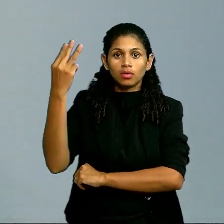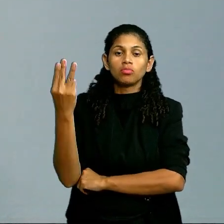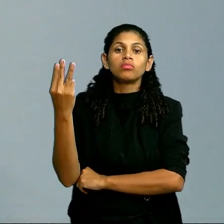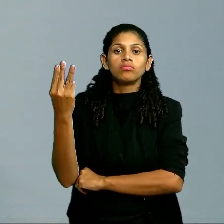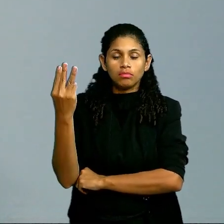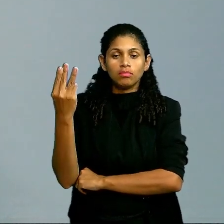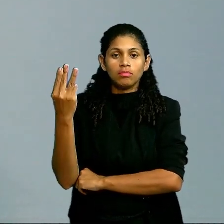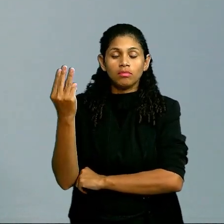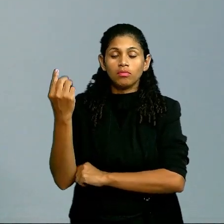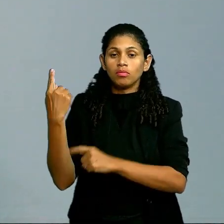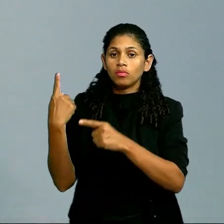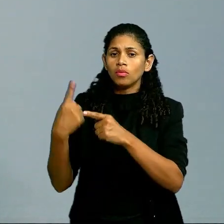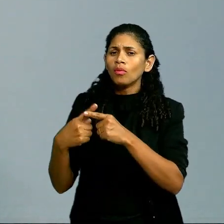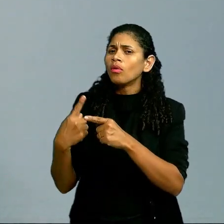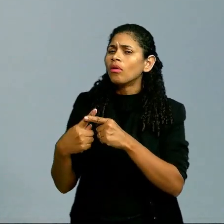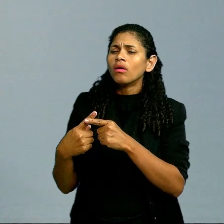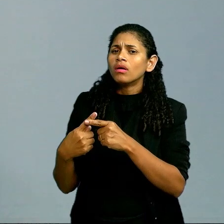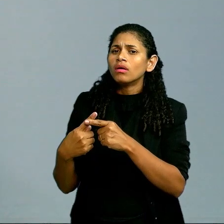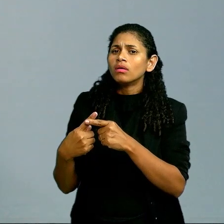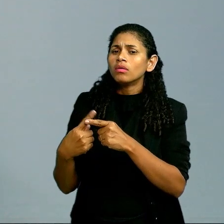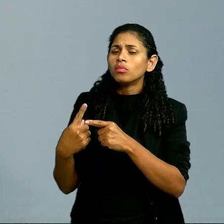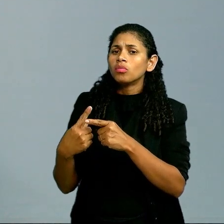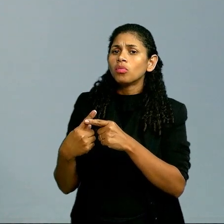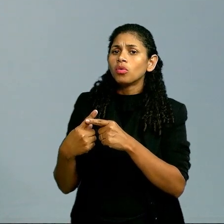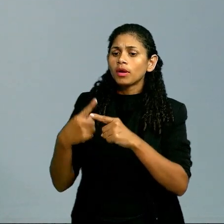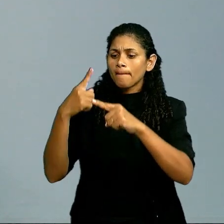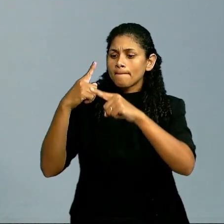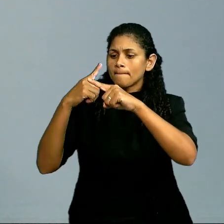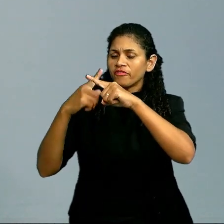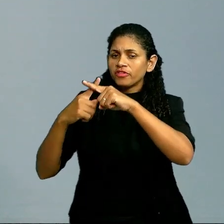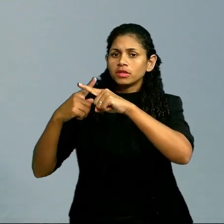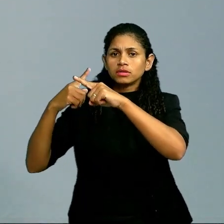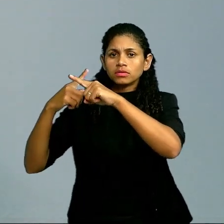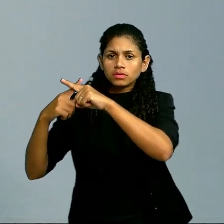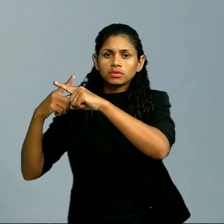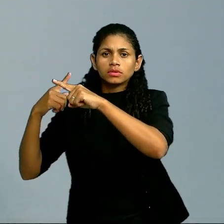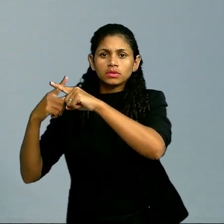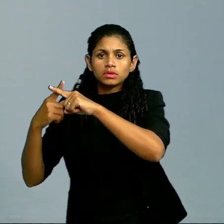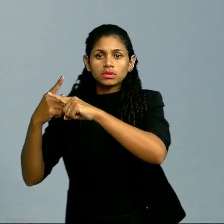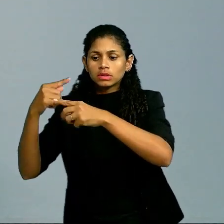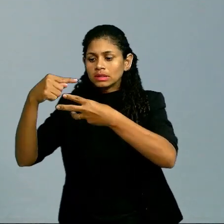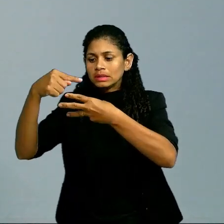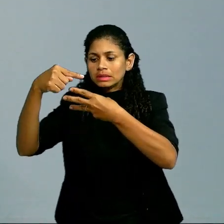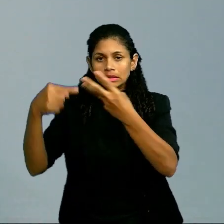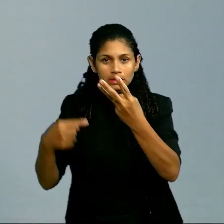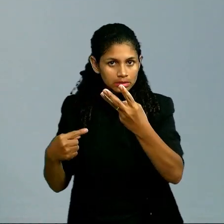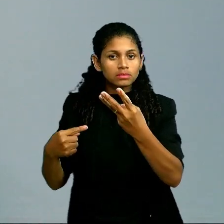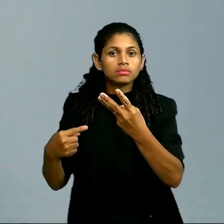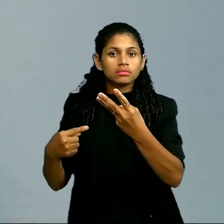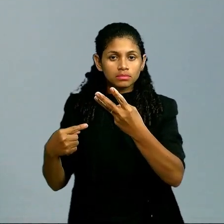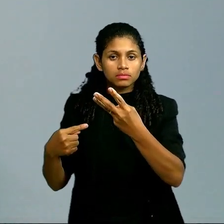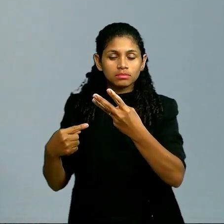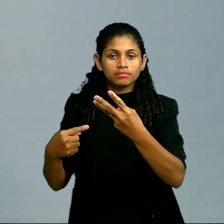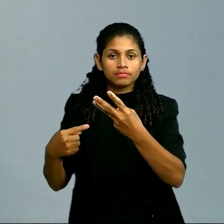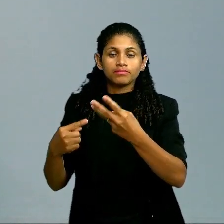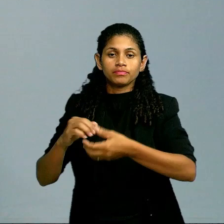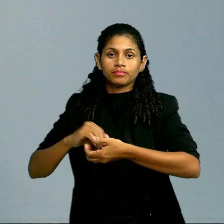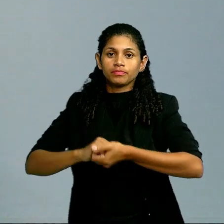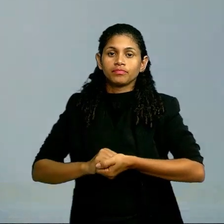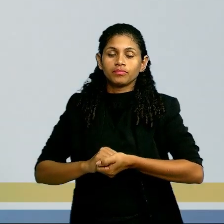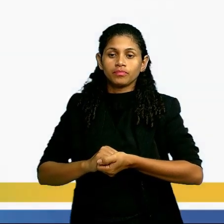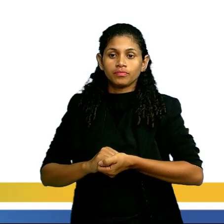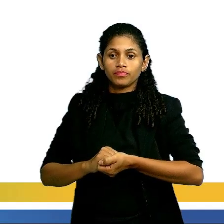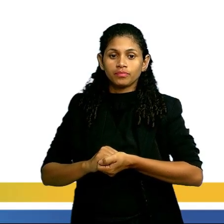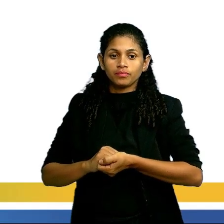Por quê? Porque ele está sendo multiplicado 3 vezes ali, tudo bem? Na multiplicação, os expoentes